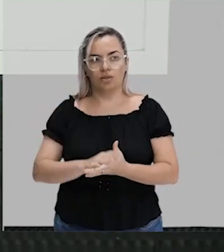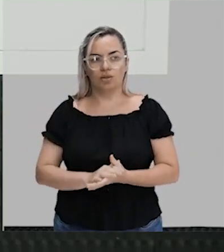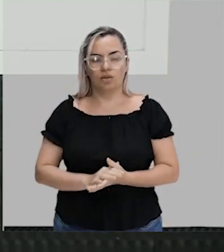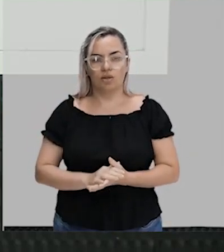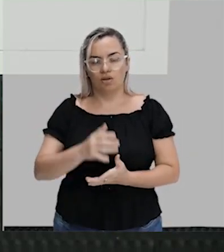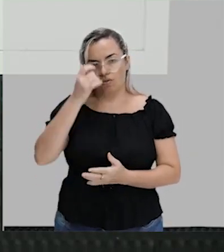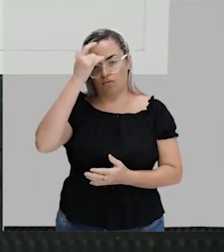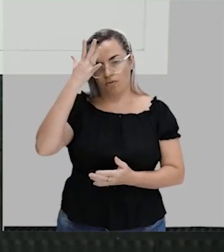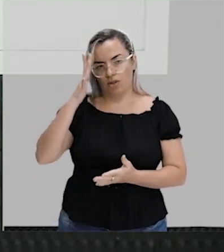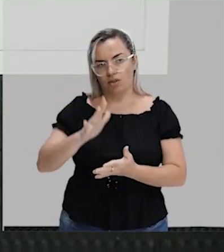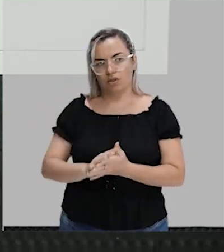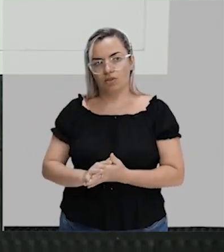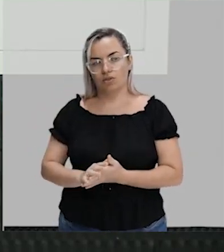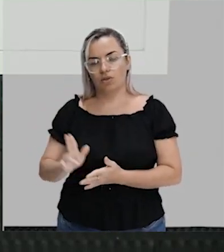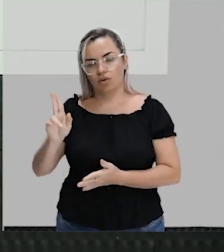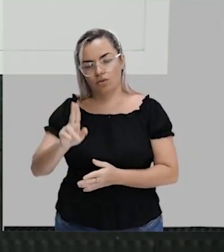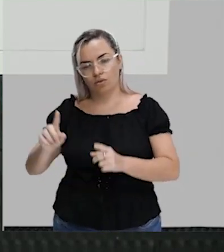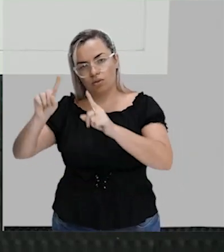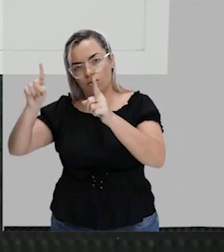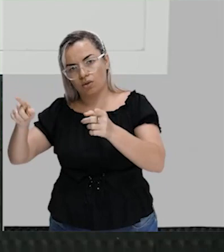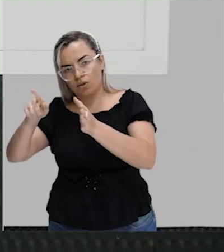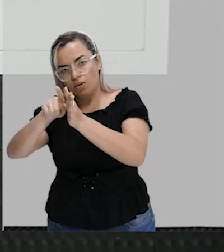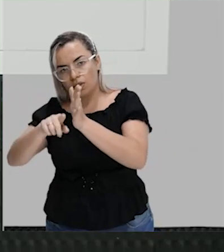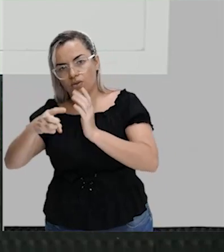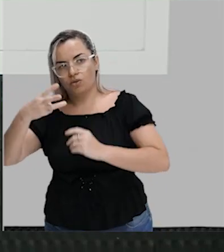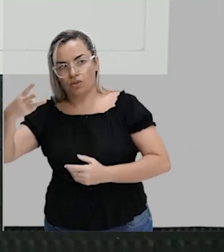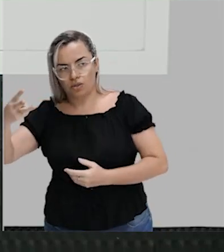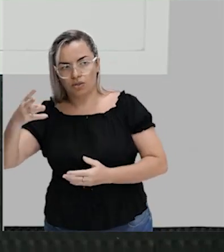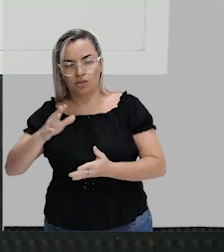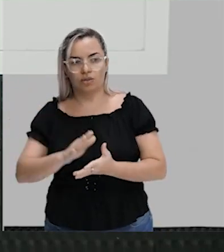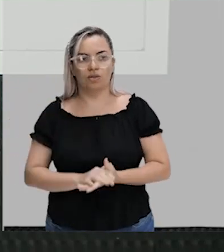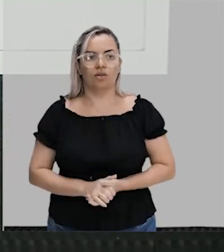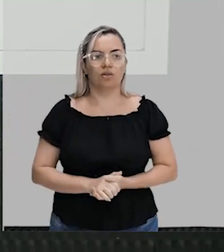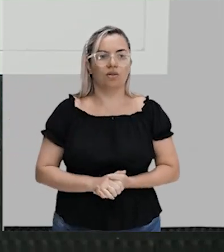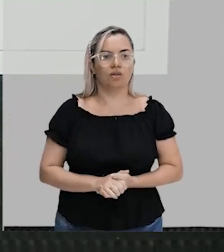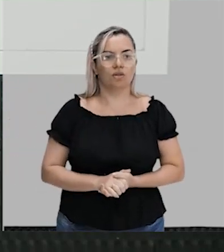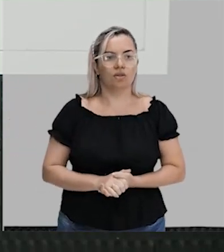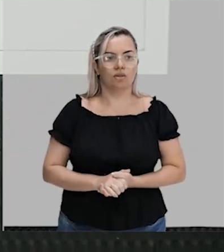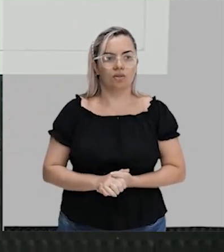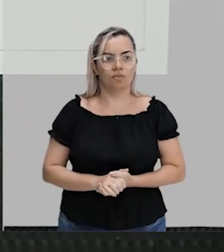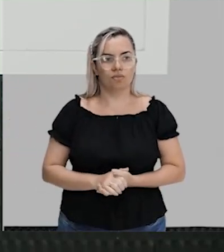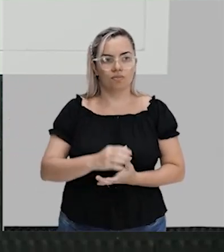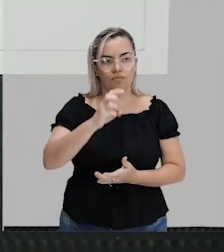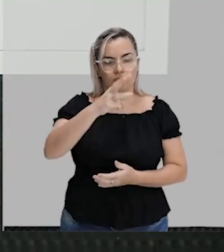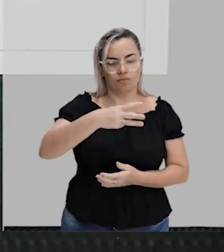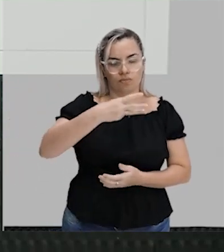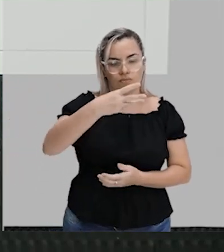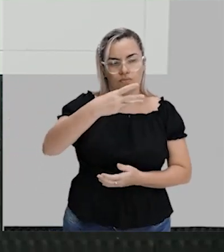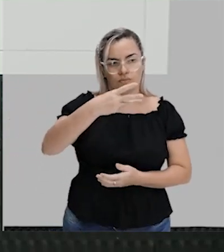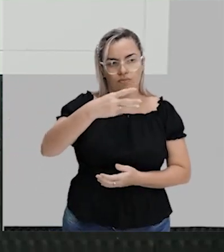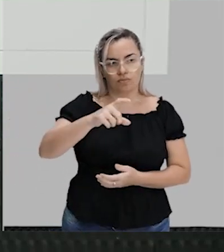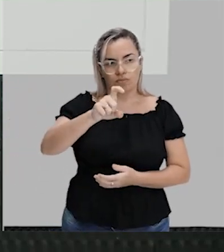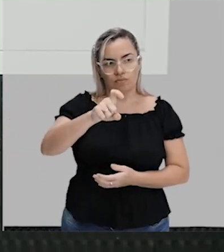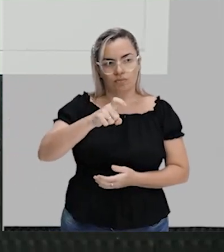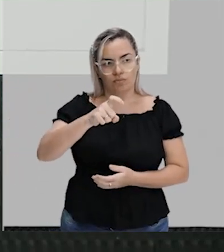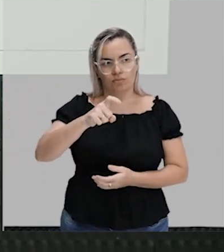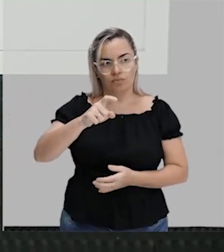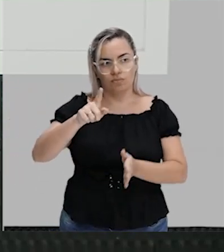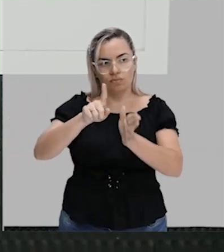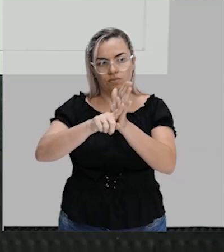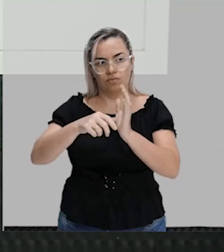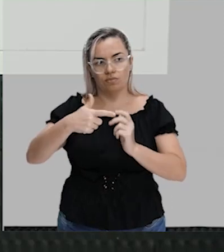fica mais fácil tá então fazendo isso eu vou ter 3x - 2Y